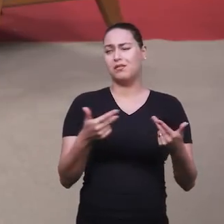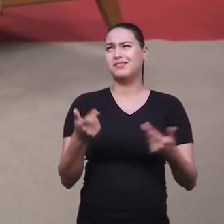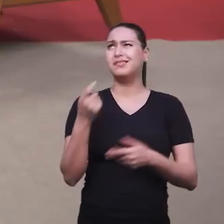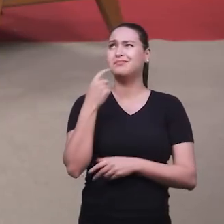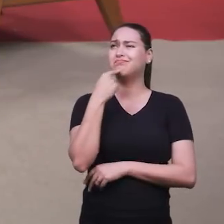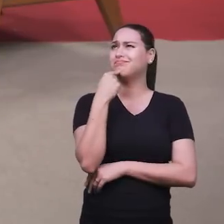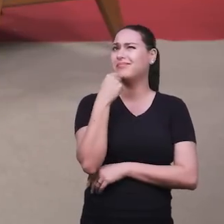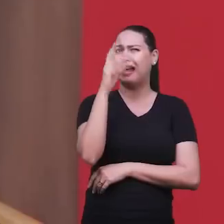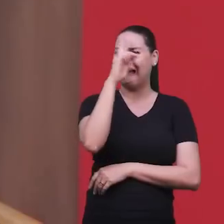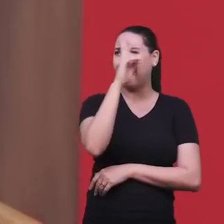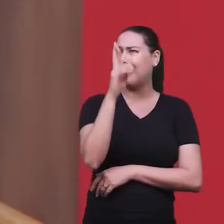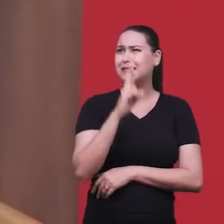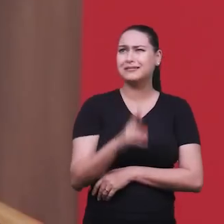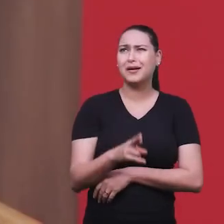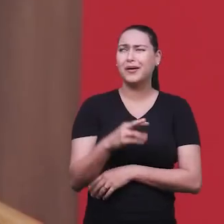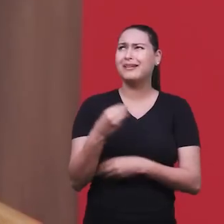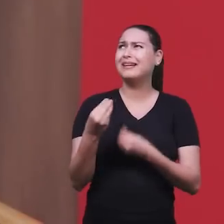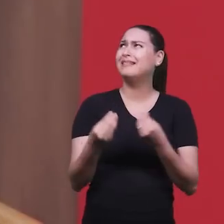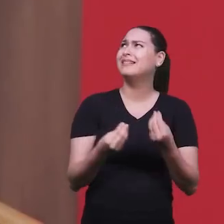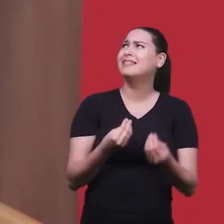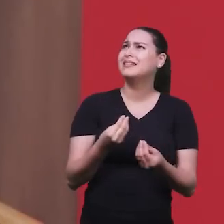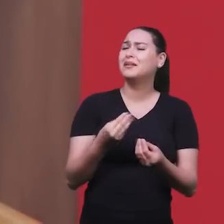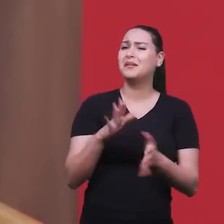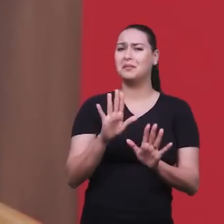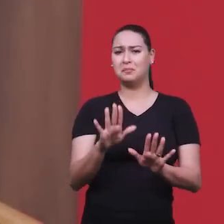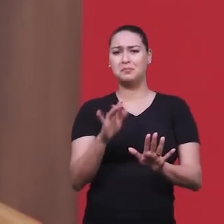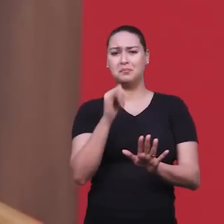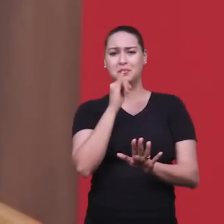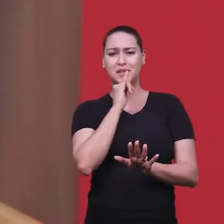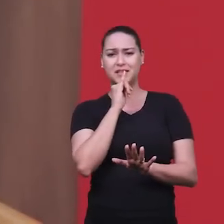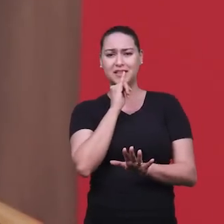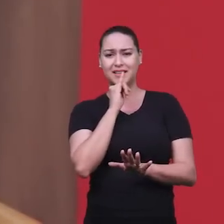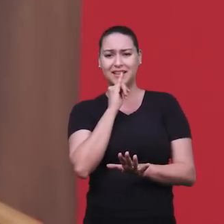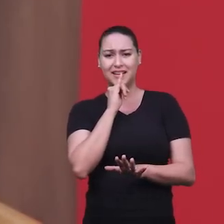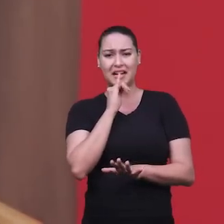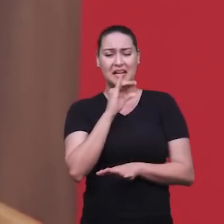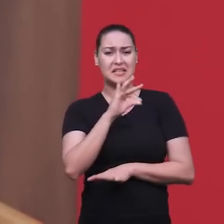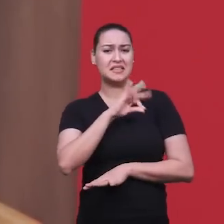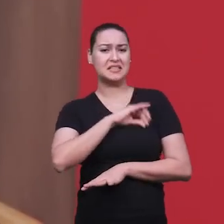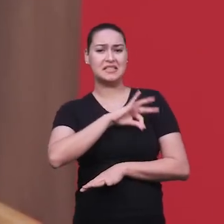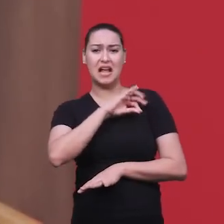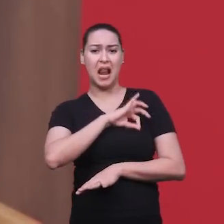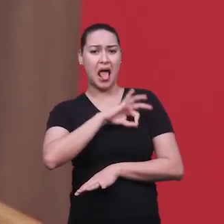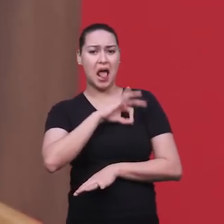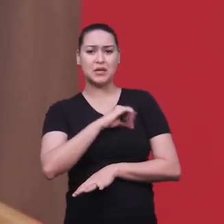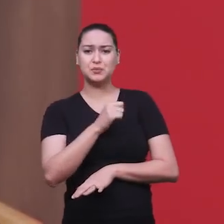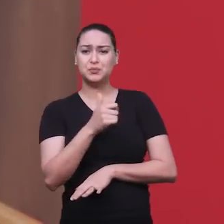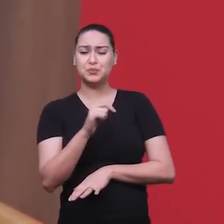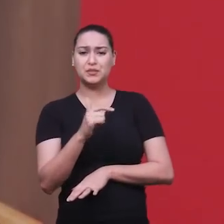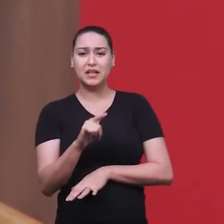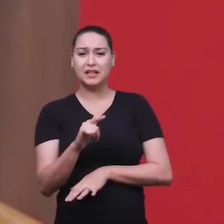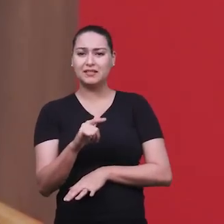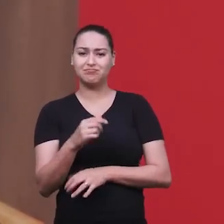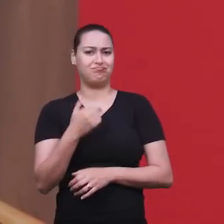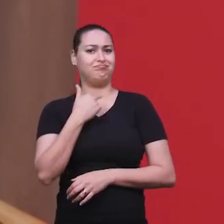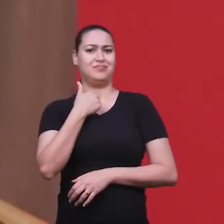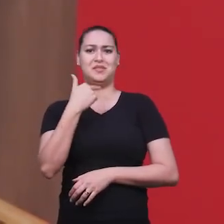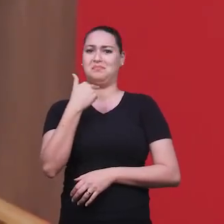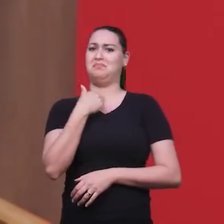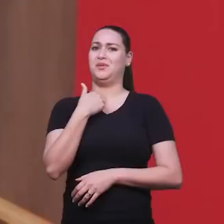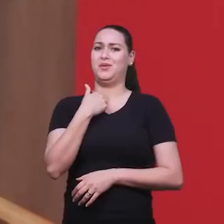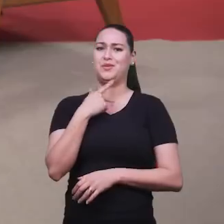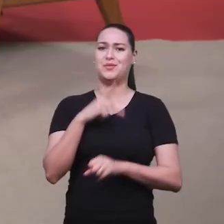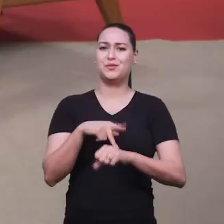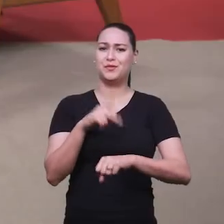não fazem sentido racional. O assalariado não podia participar da